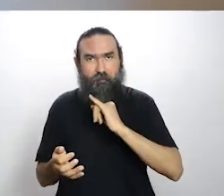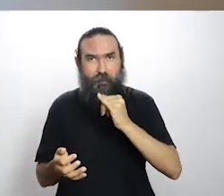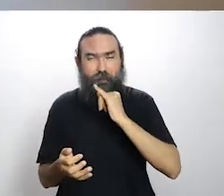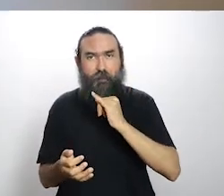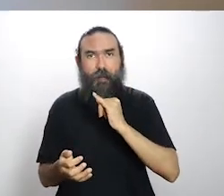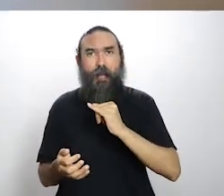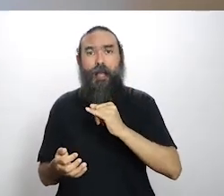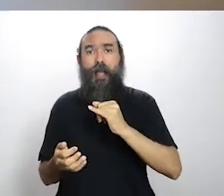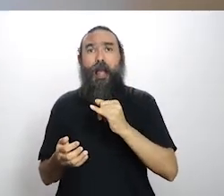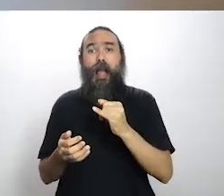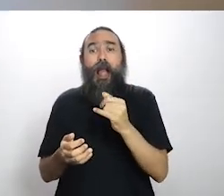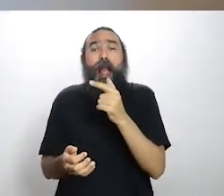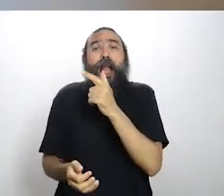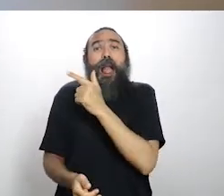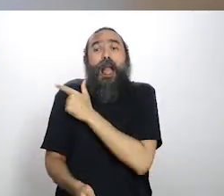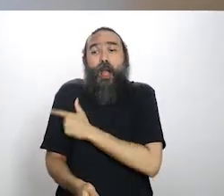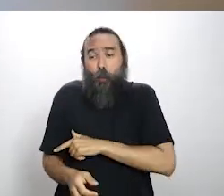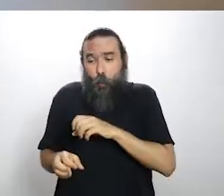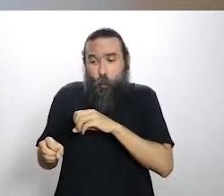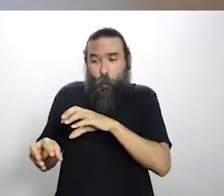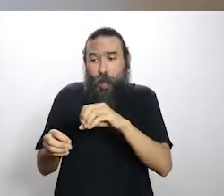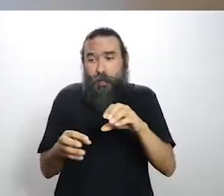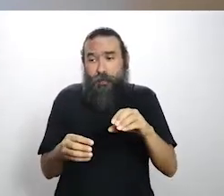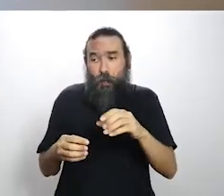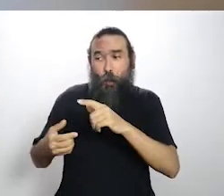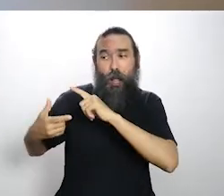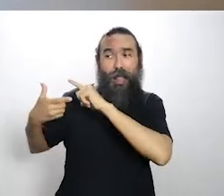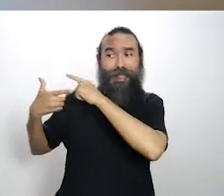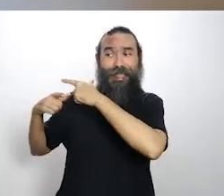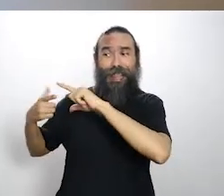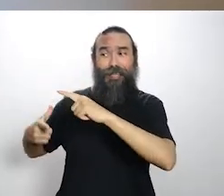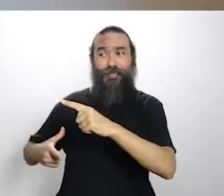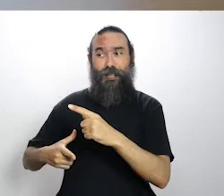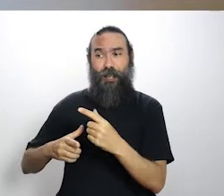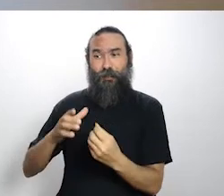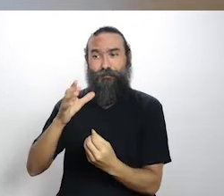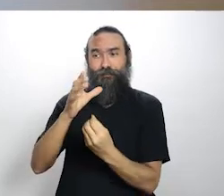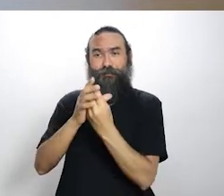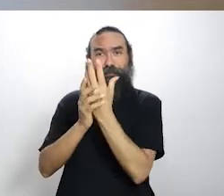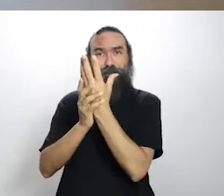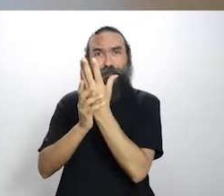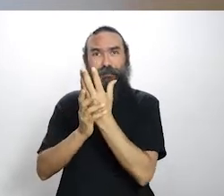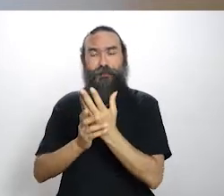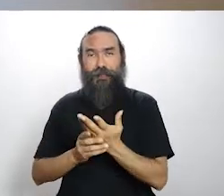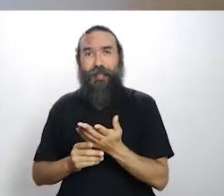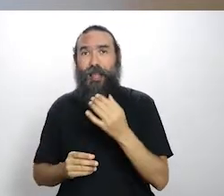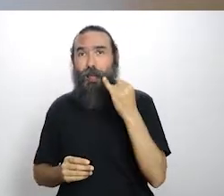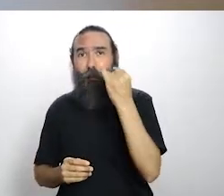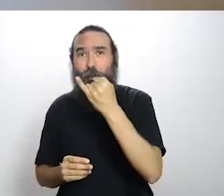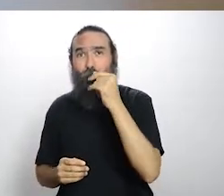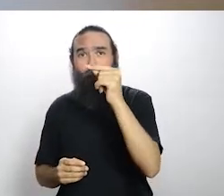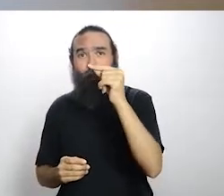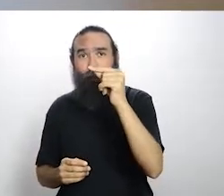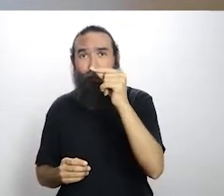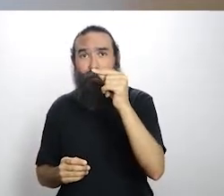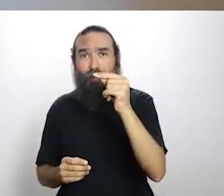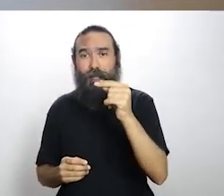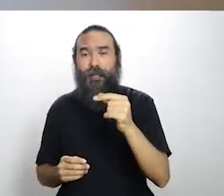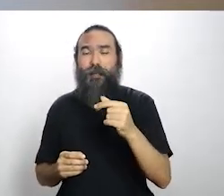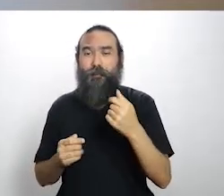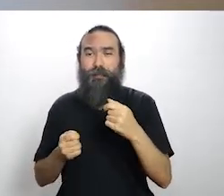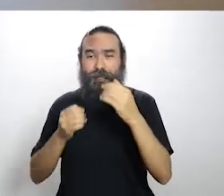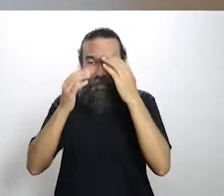também começar a dar outras perspectivas para a narrativa construída. Indígena,